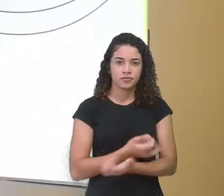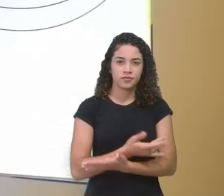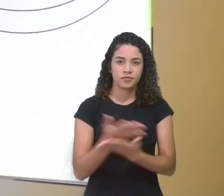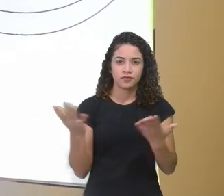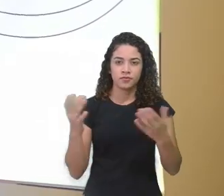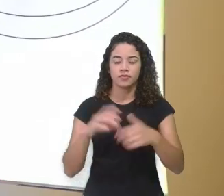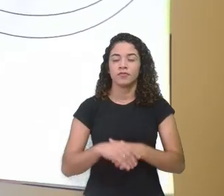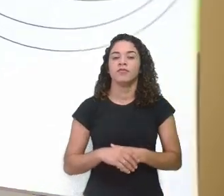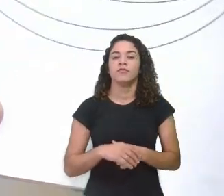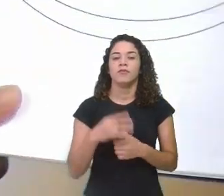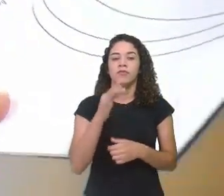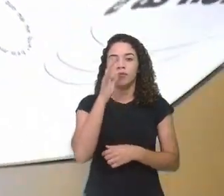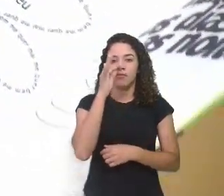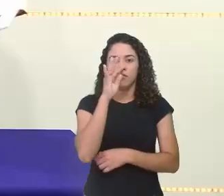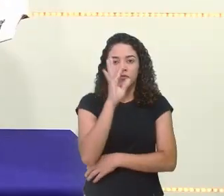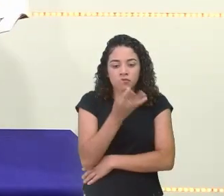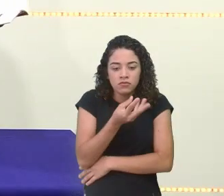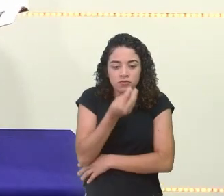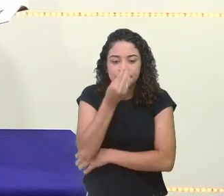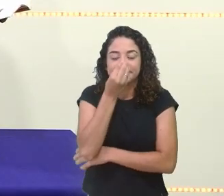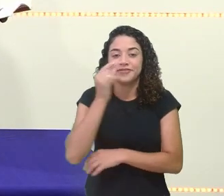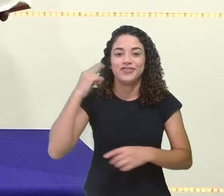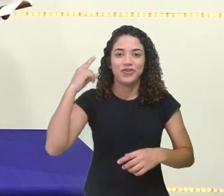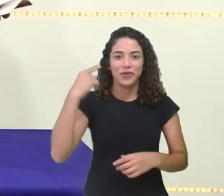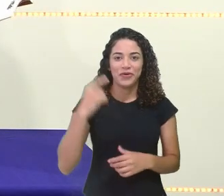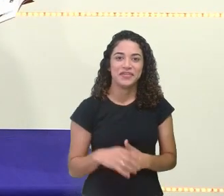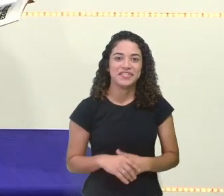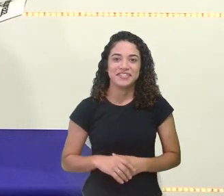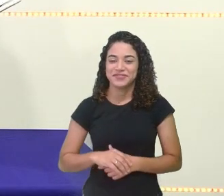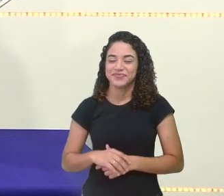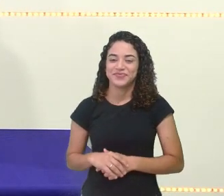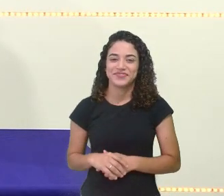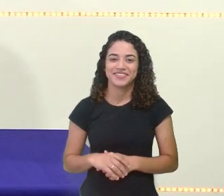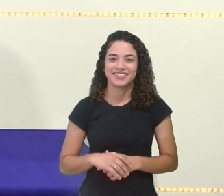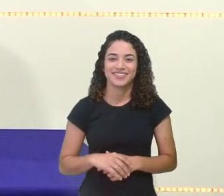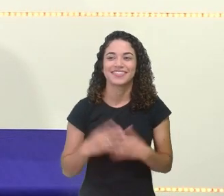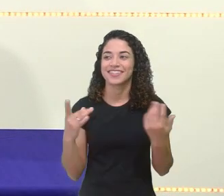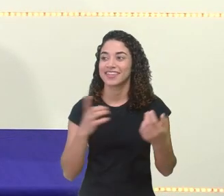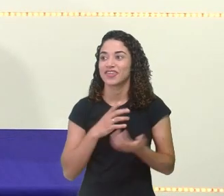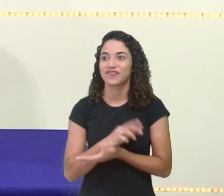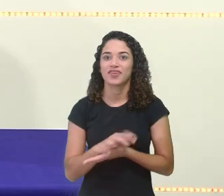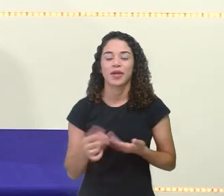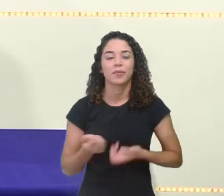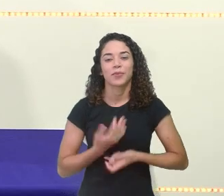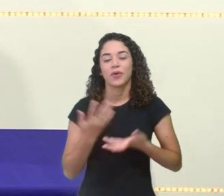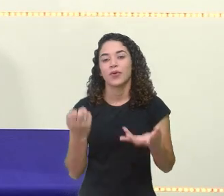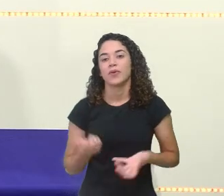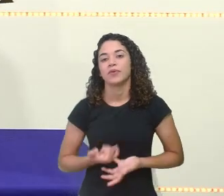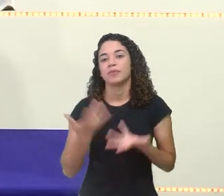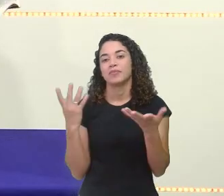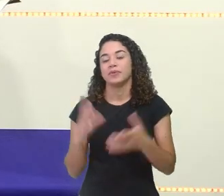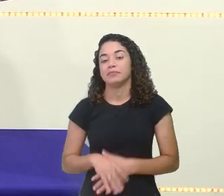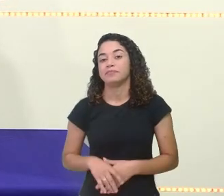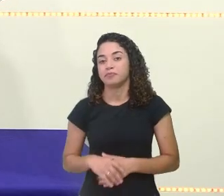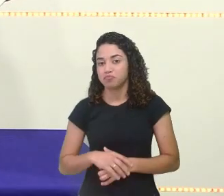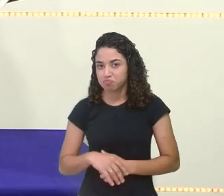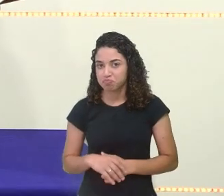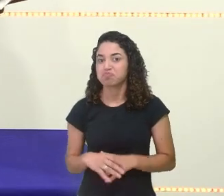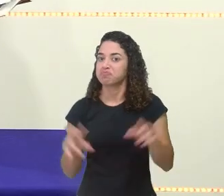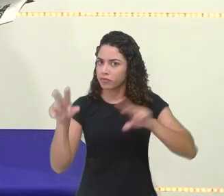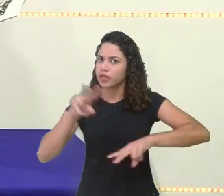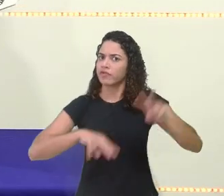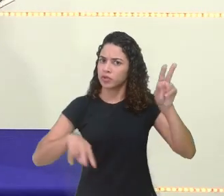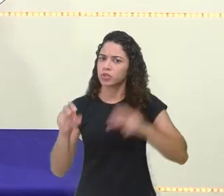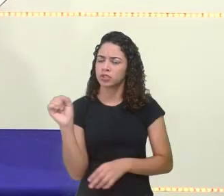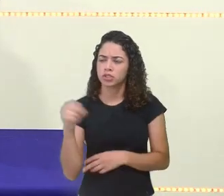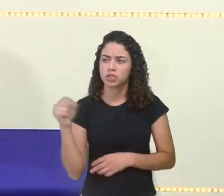Primavera Endoideceu. Tenho vários poemas aqui, todos eles, né, poemas